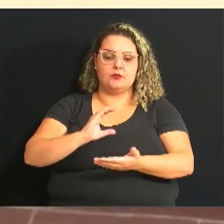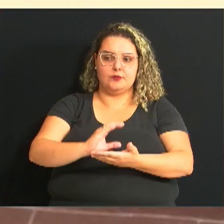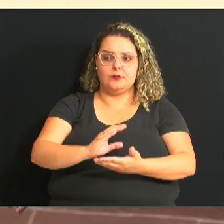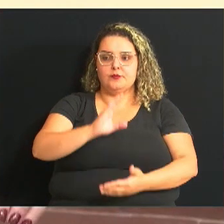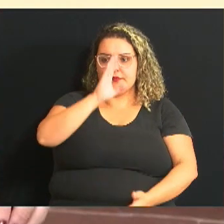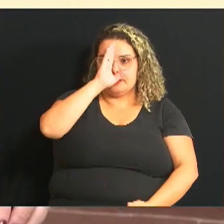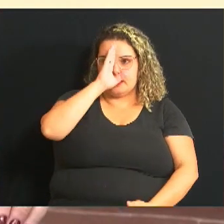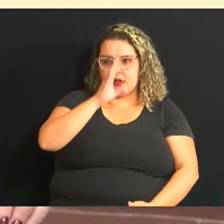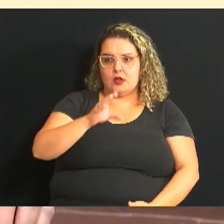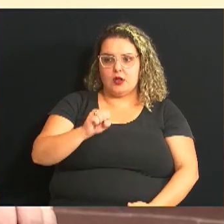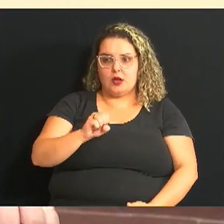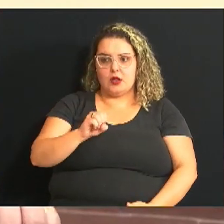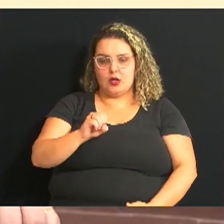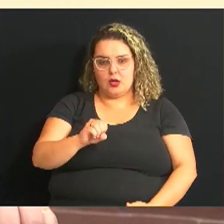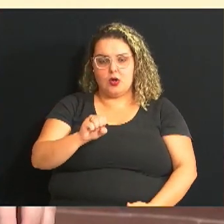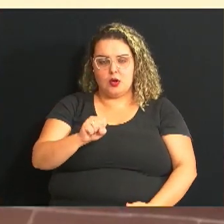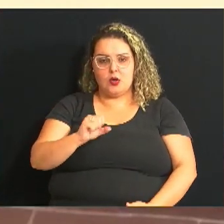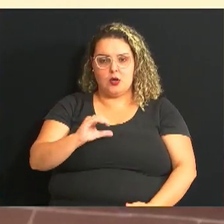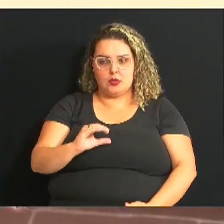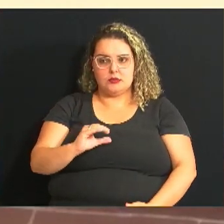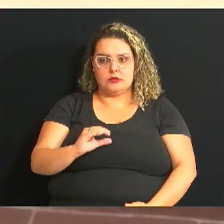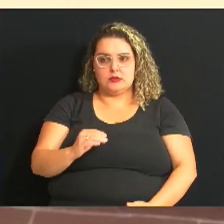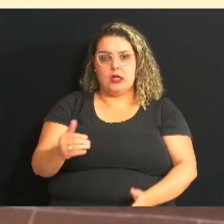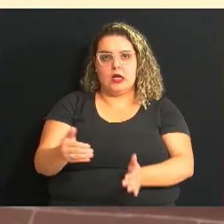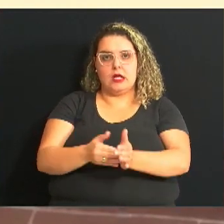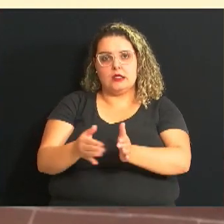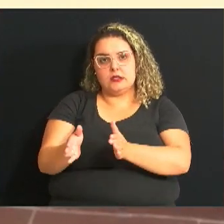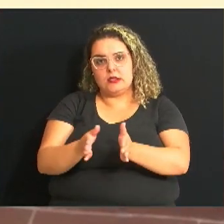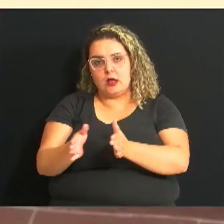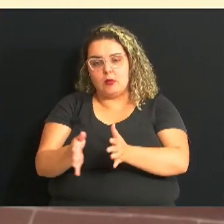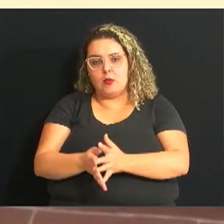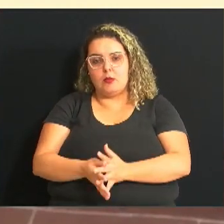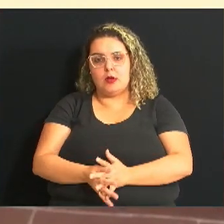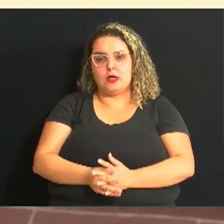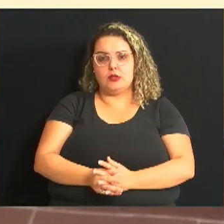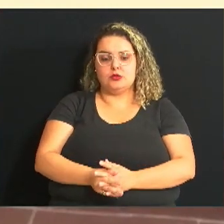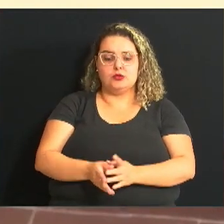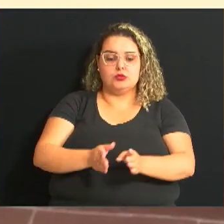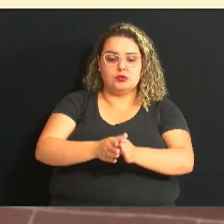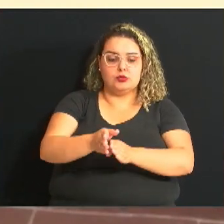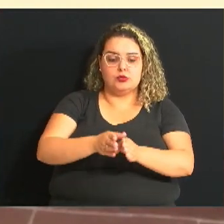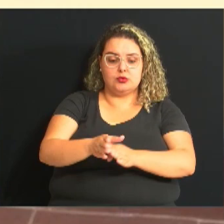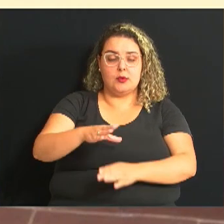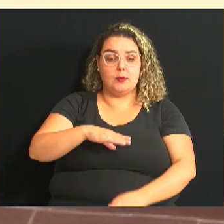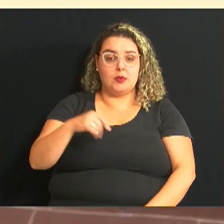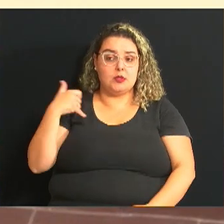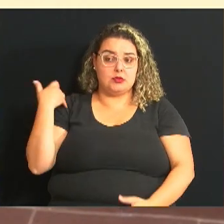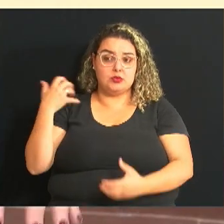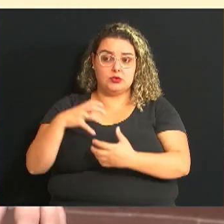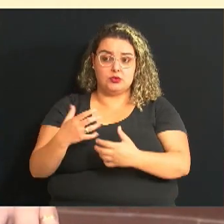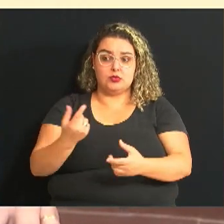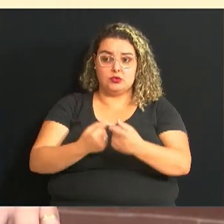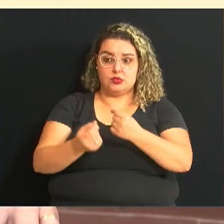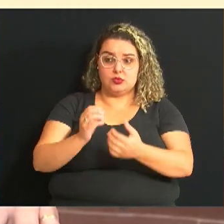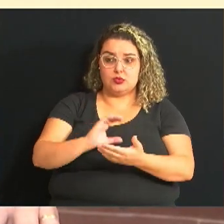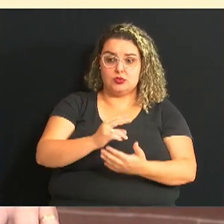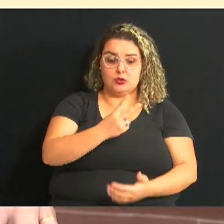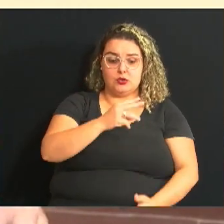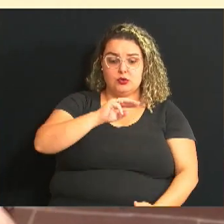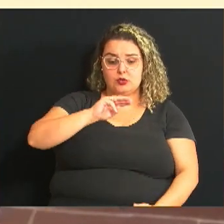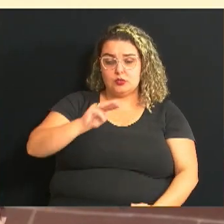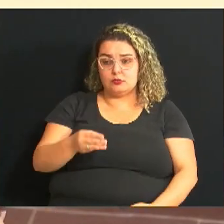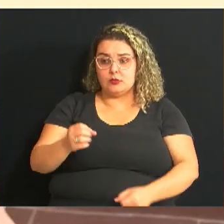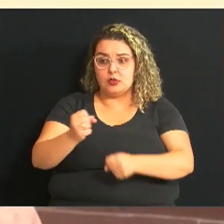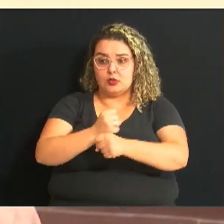OSCs. Até o momento, o Conselho Municipal do Idoso, ele acabou destinando 2 milhões para a